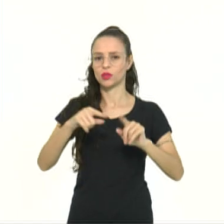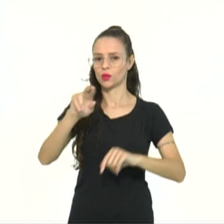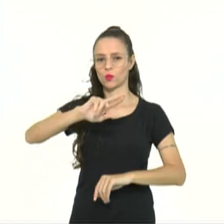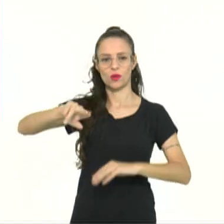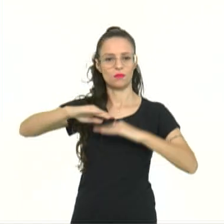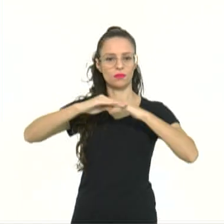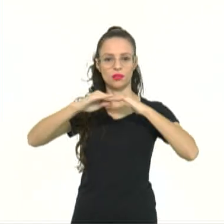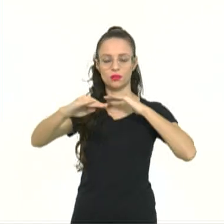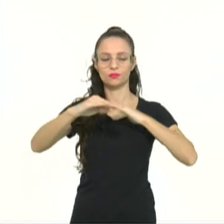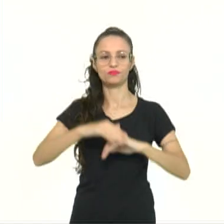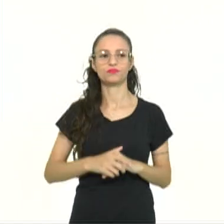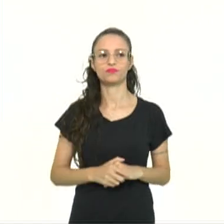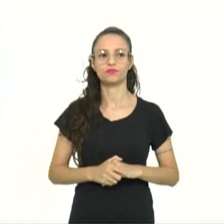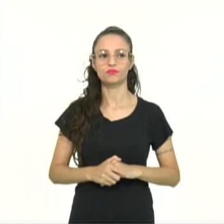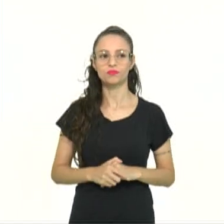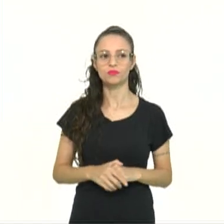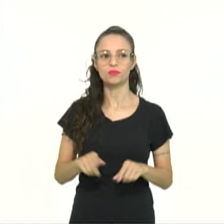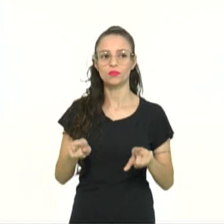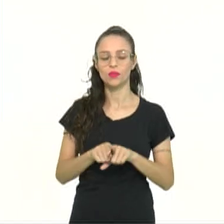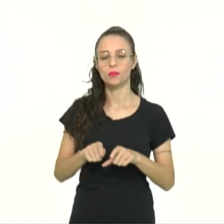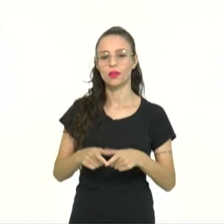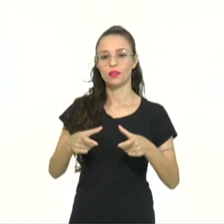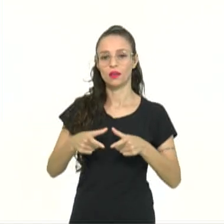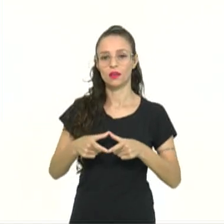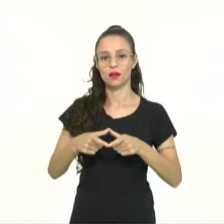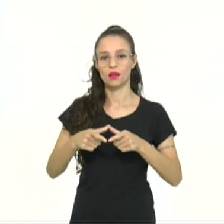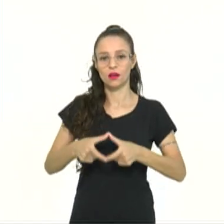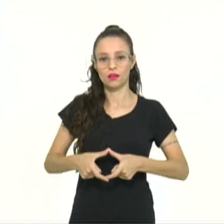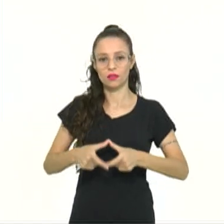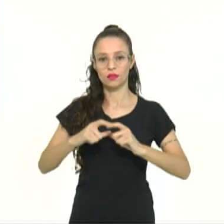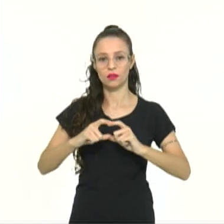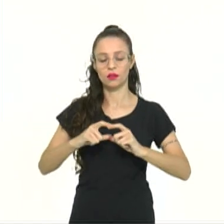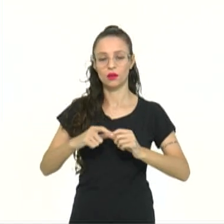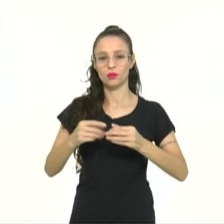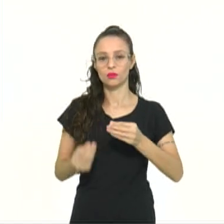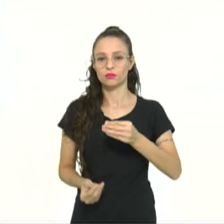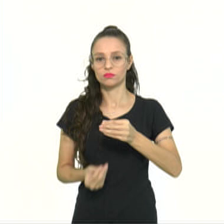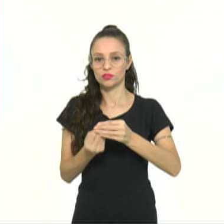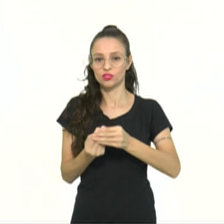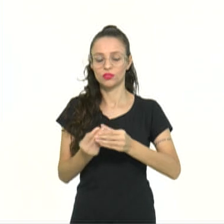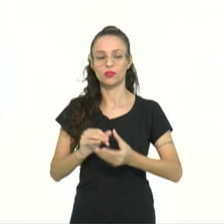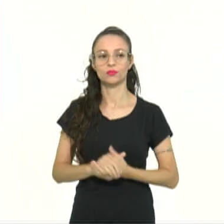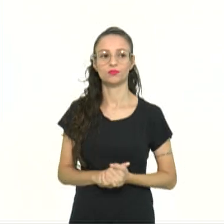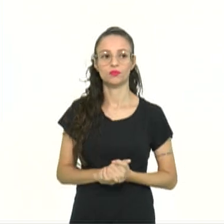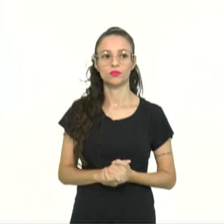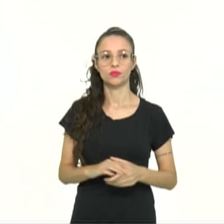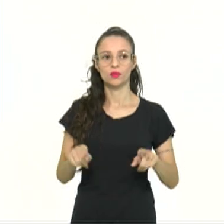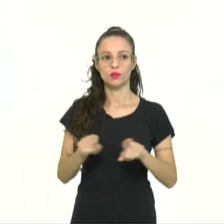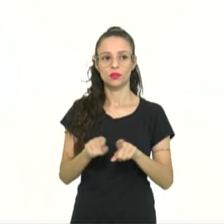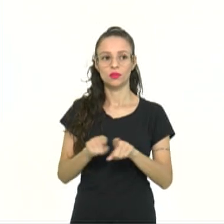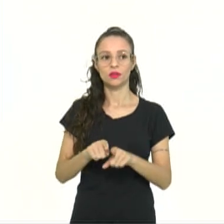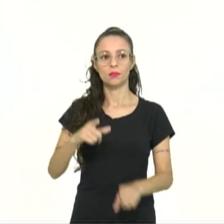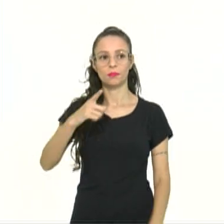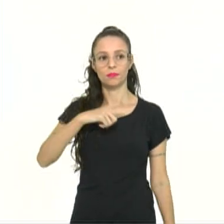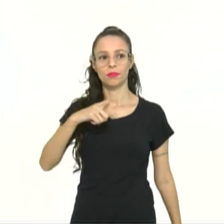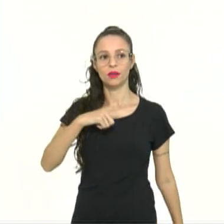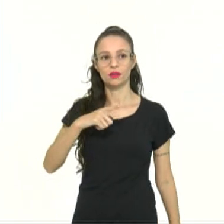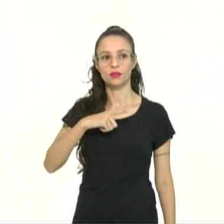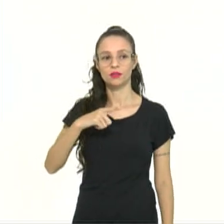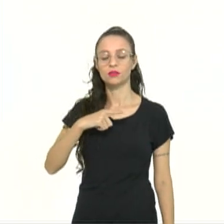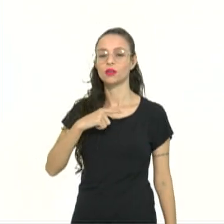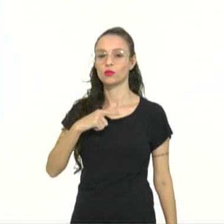padrão. Tem também o anel vaginal aplicado lá no fundo da vagina. Tem também o implante, que é